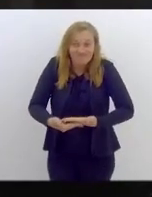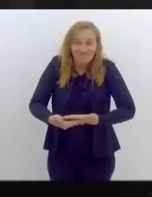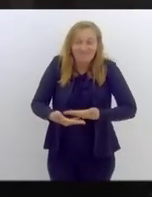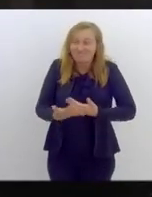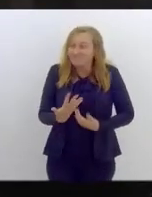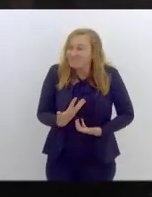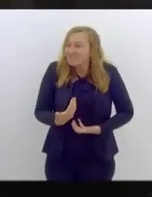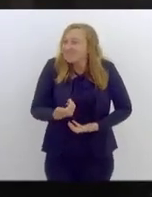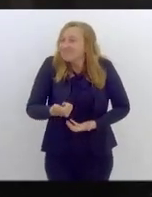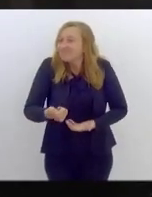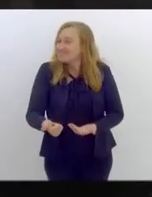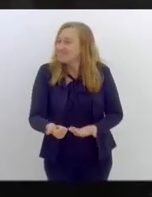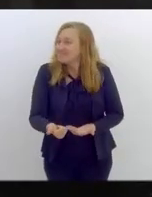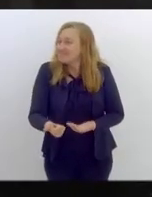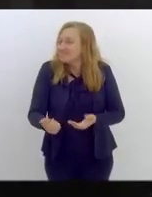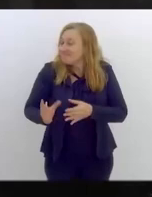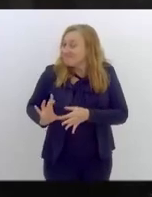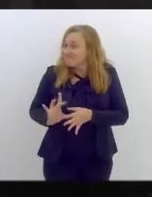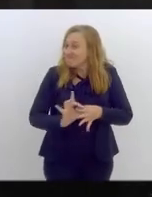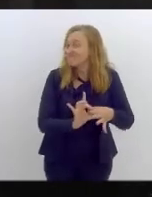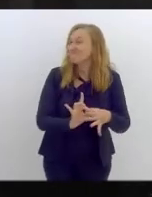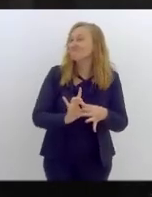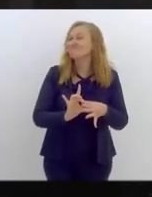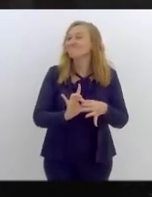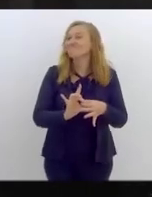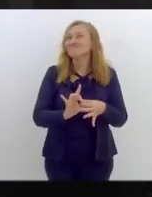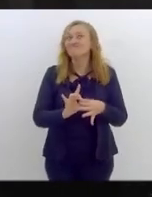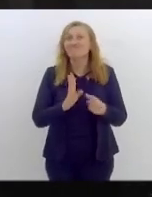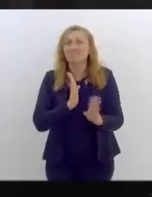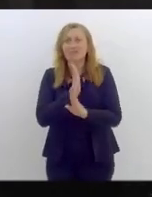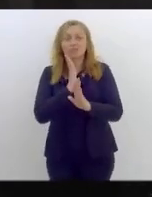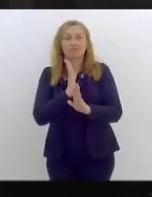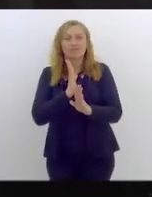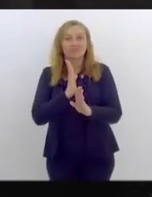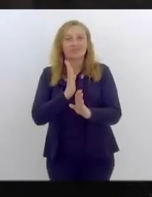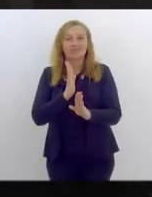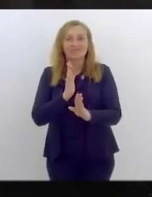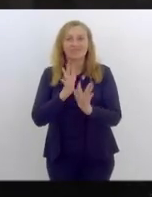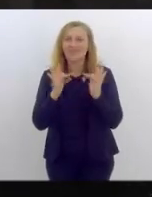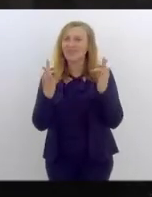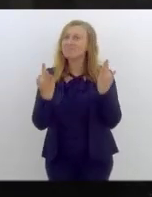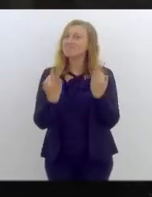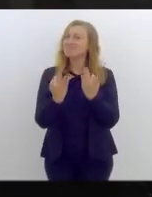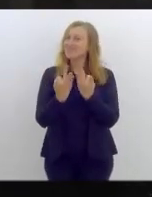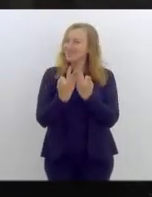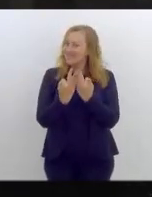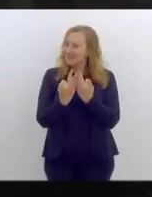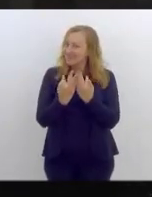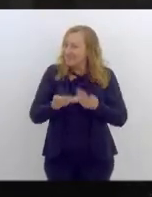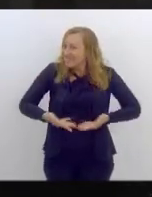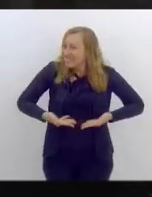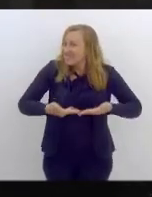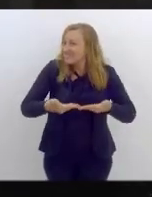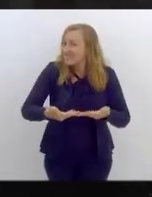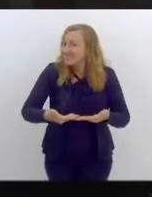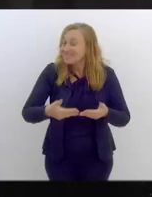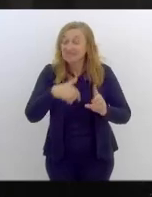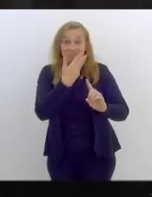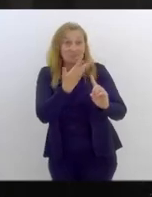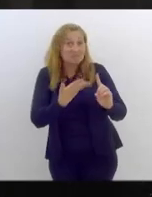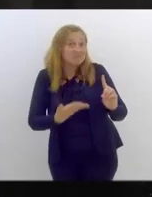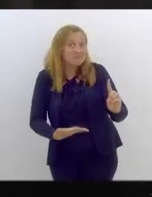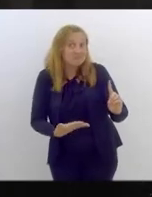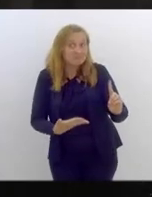convoca e nos conecta, e de repente nós nos tornamos família, recebendo essas